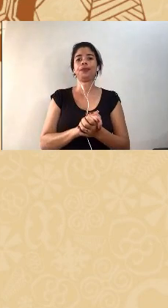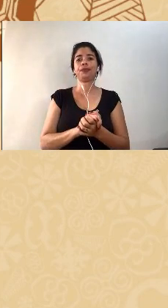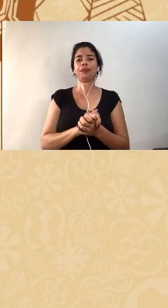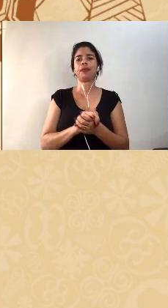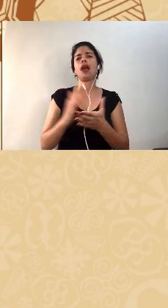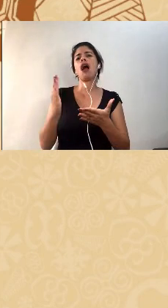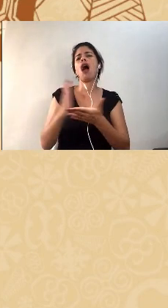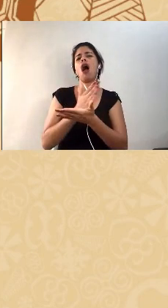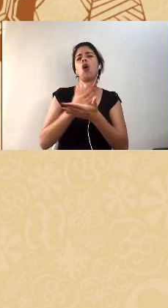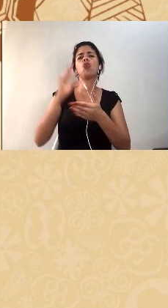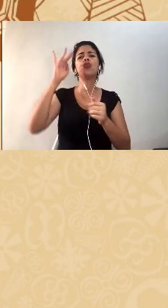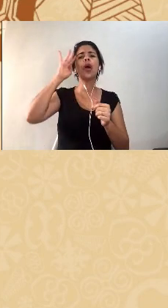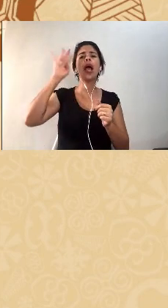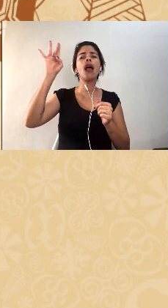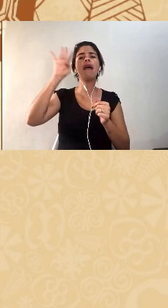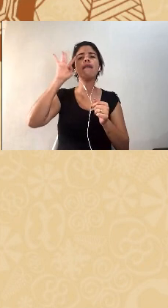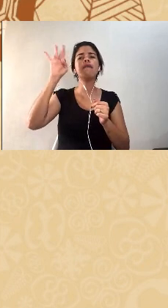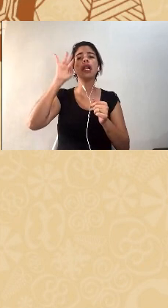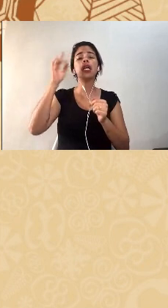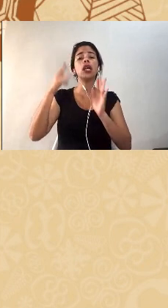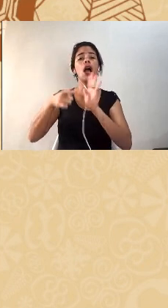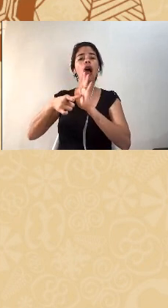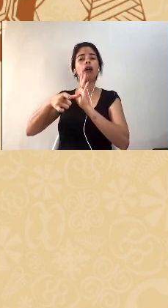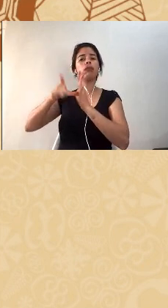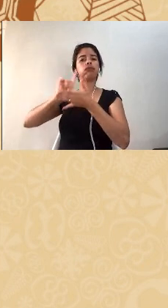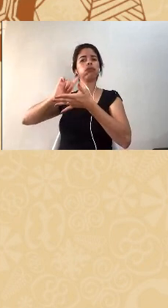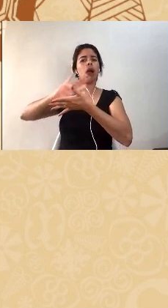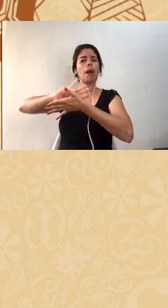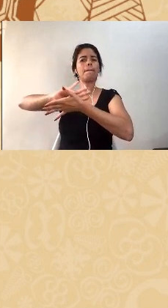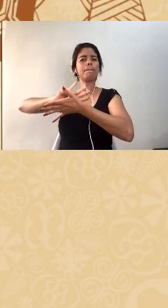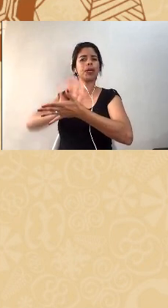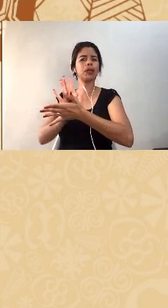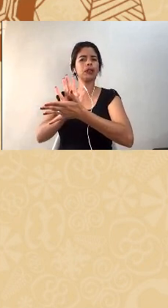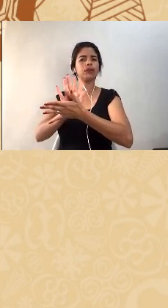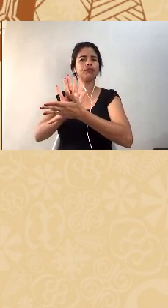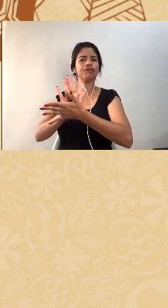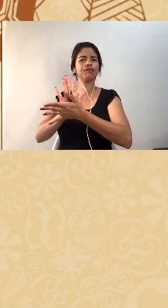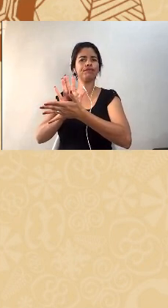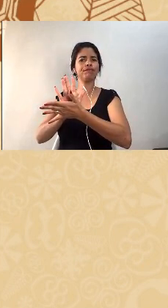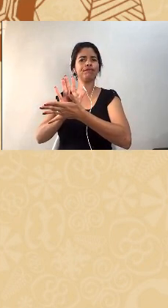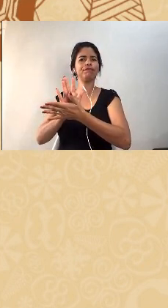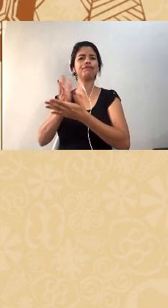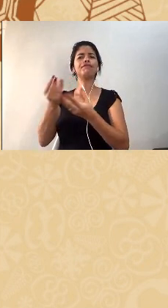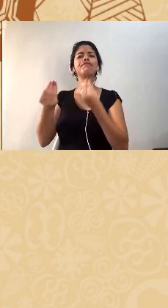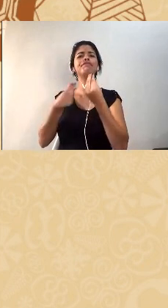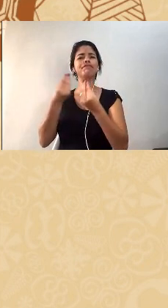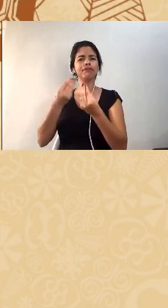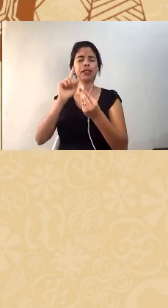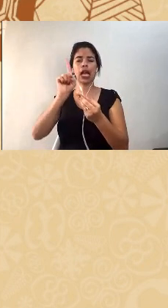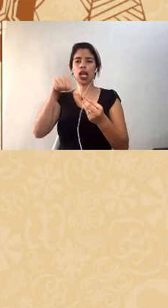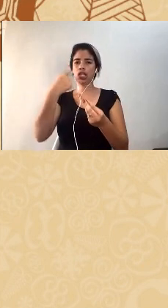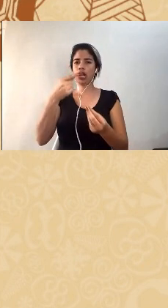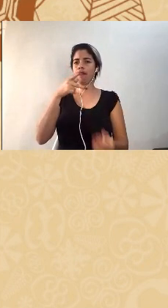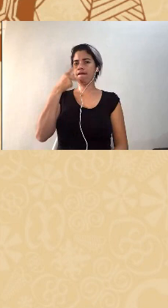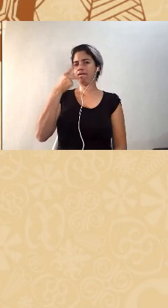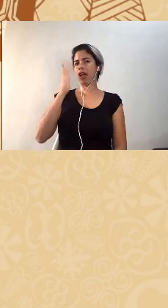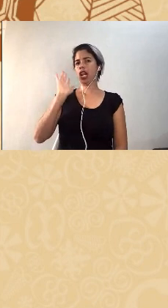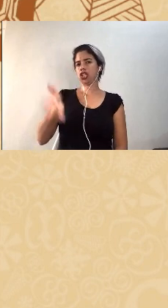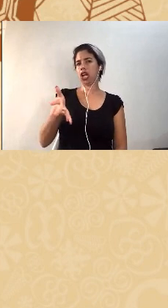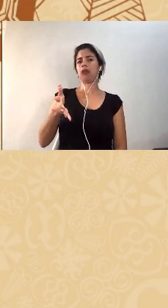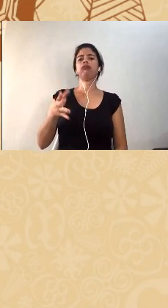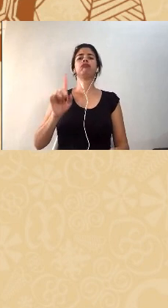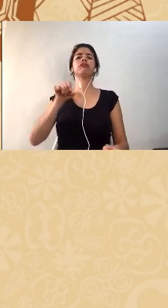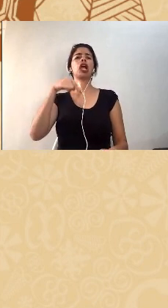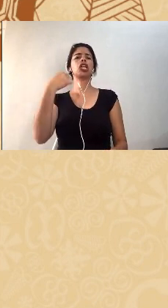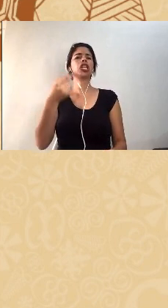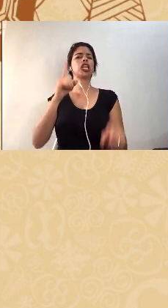Algumas reflexões sobre o antirracismo. A gente, né, tem dito, todos nós, sobretudo que somos